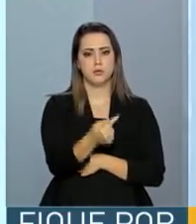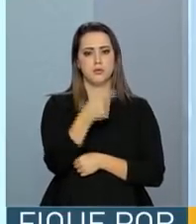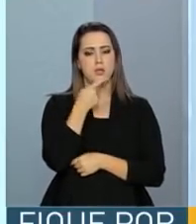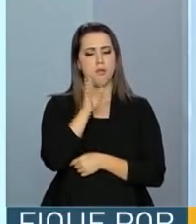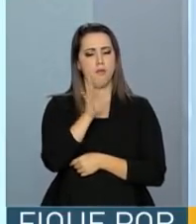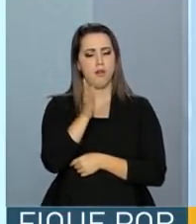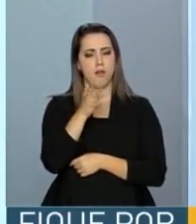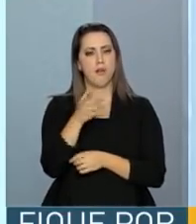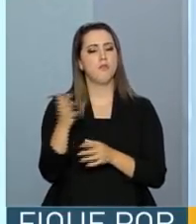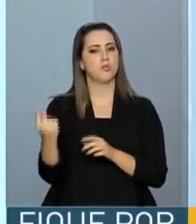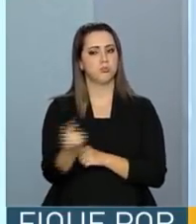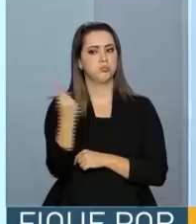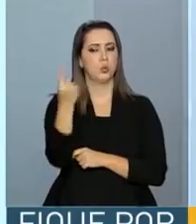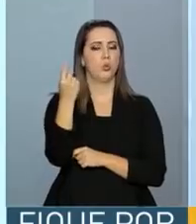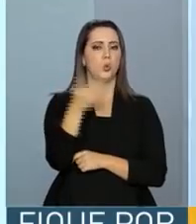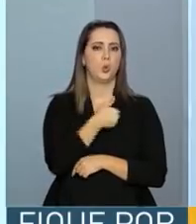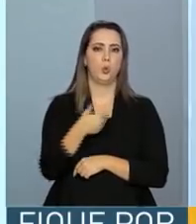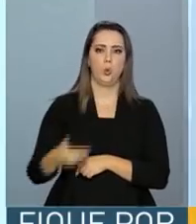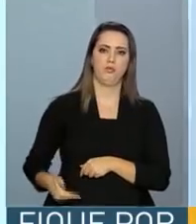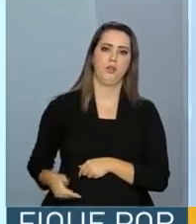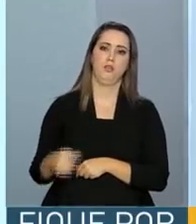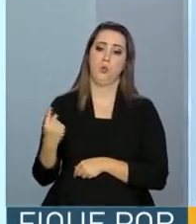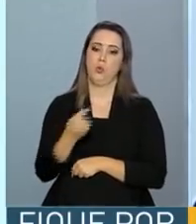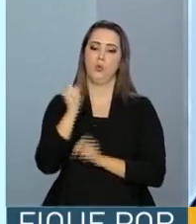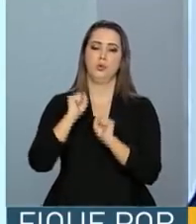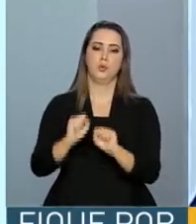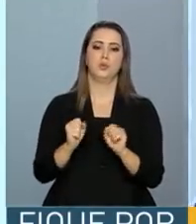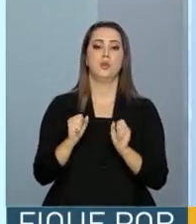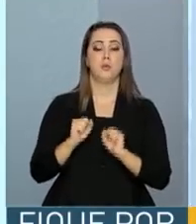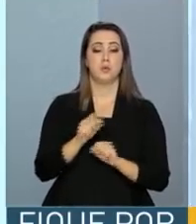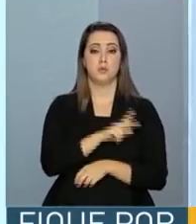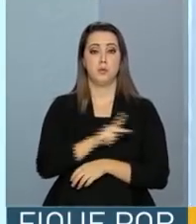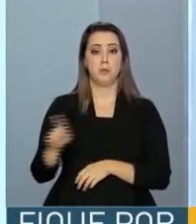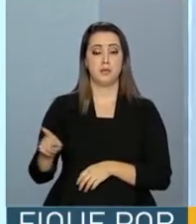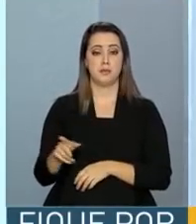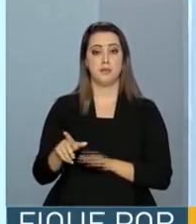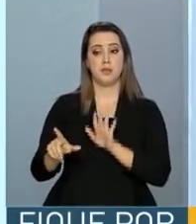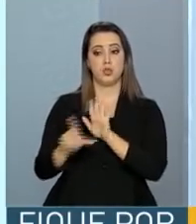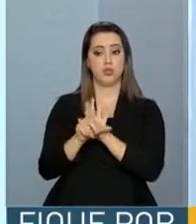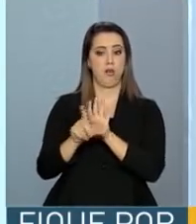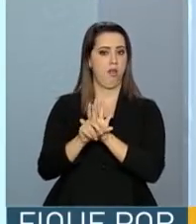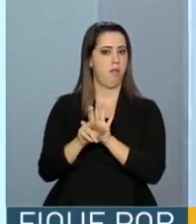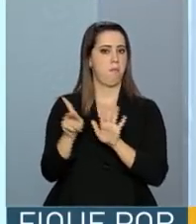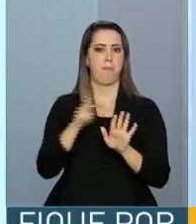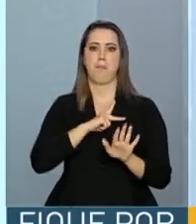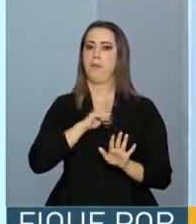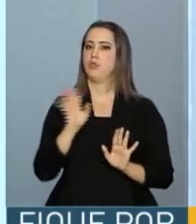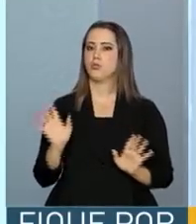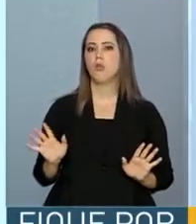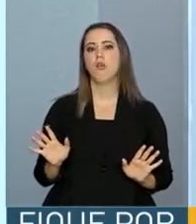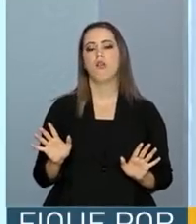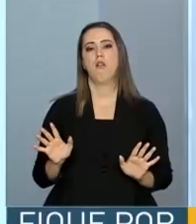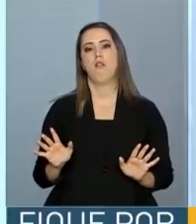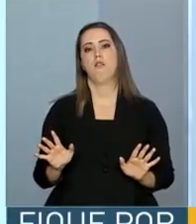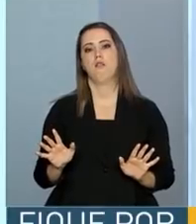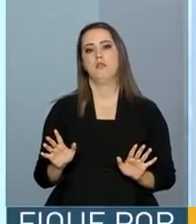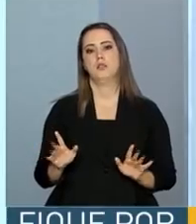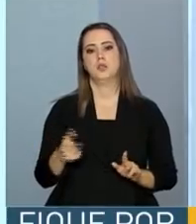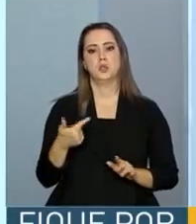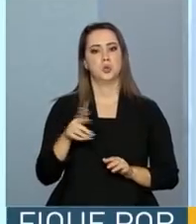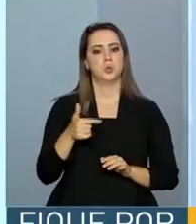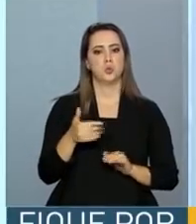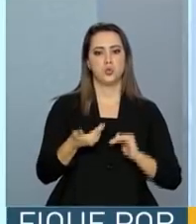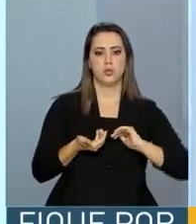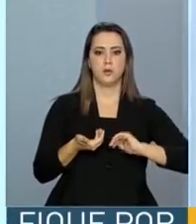já era centralizador que permite até o presidente legislar por conta própria aliás nem se colocou congresso